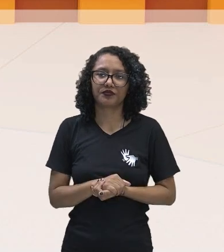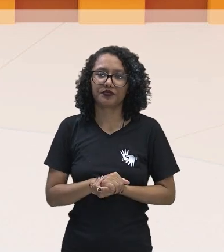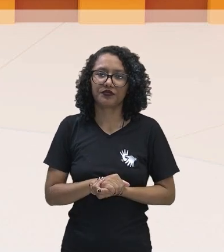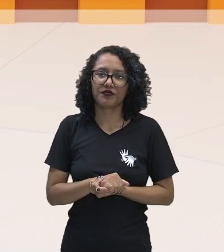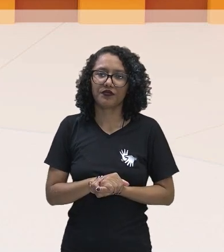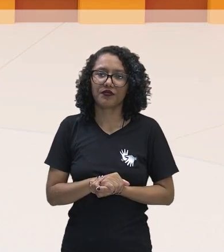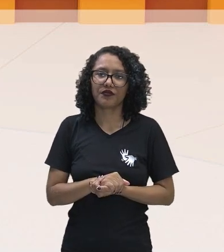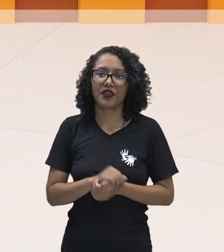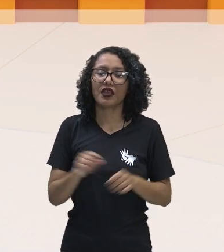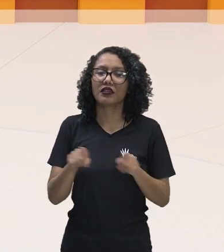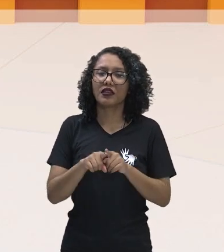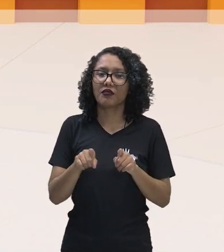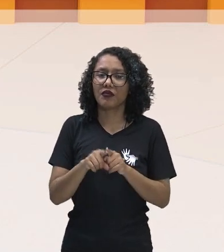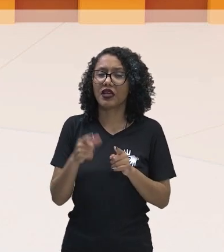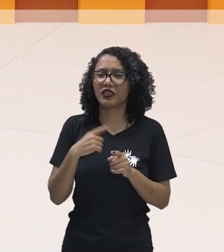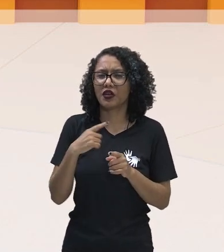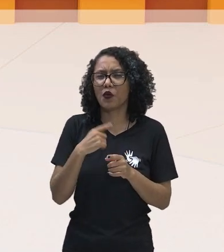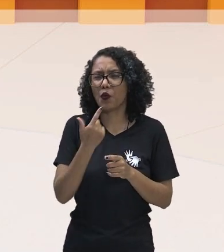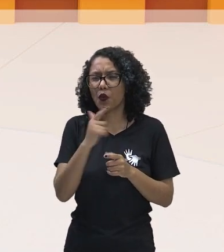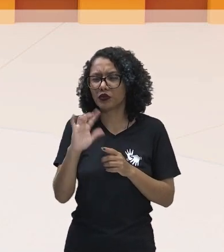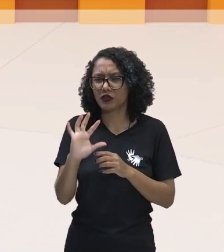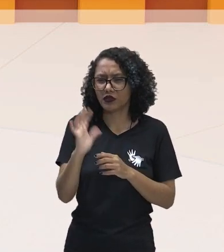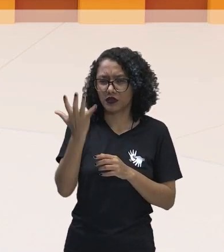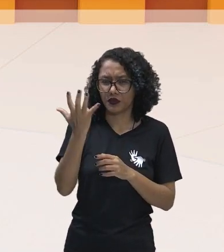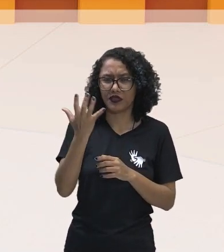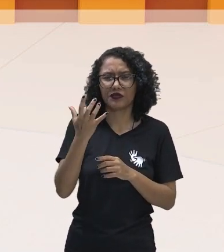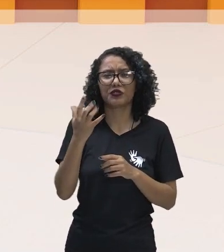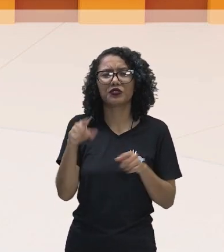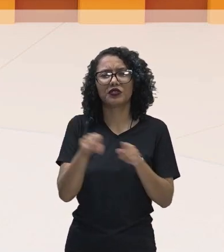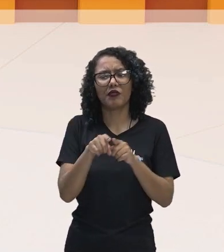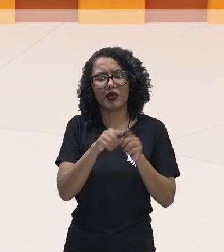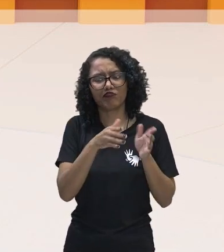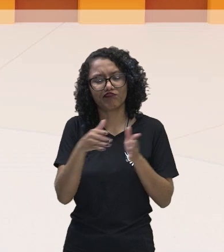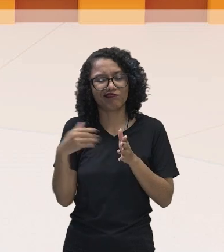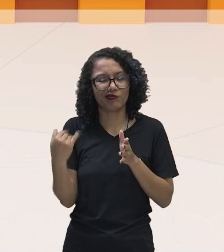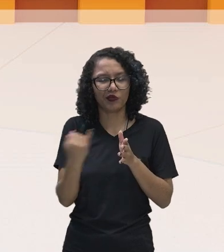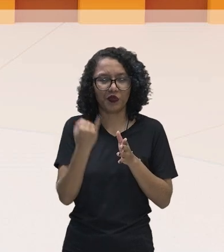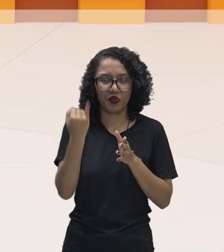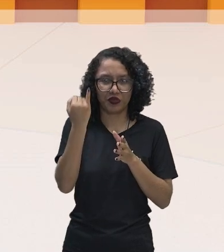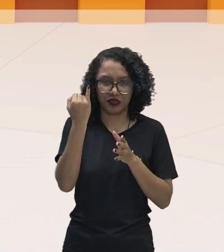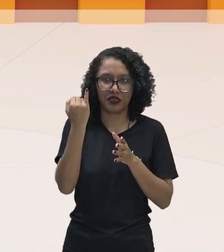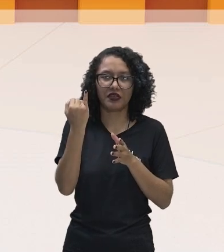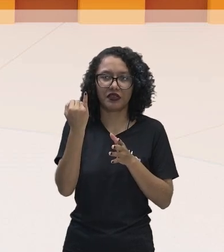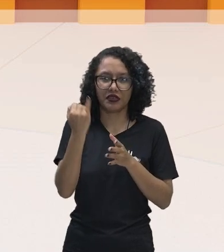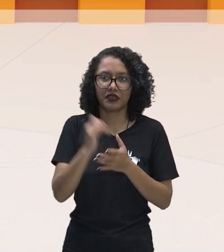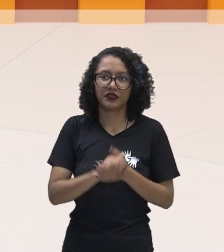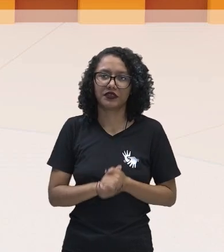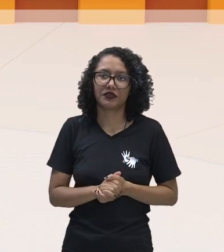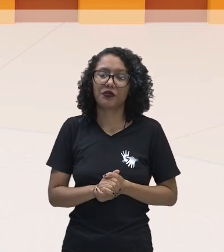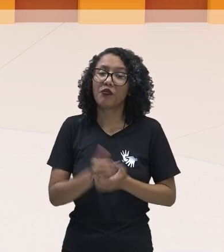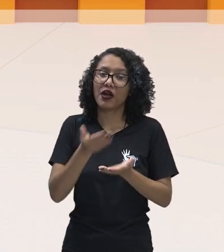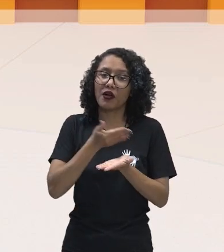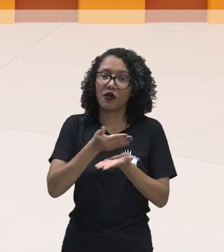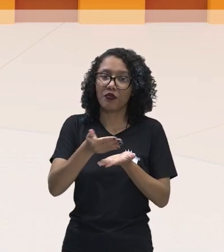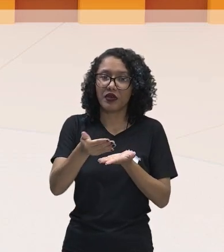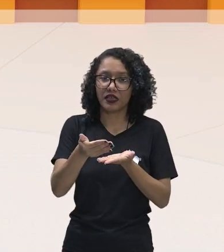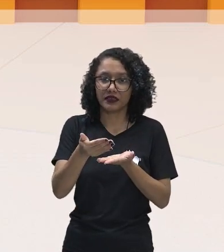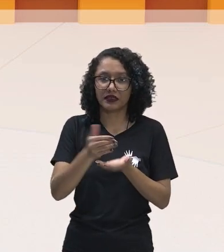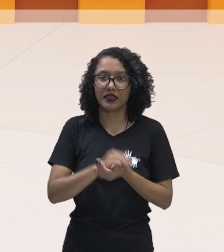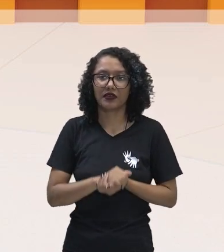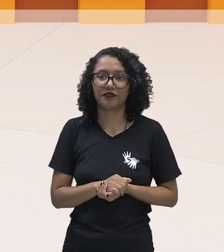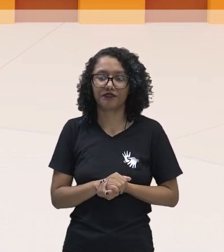Ocorreram alguns eventos que a gente destaca como fundamentais para a pavimentação desse caminho que vai levar até